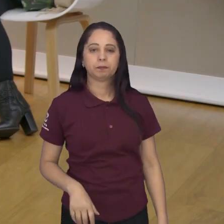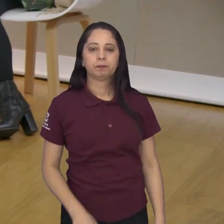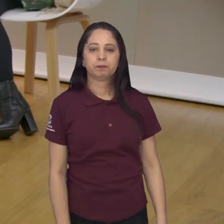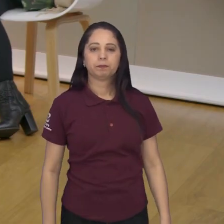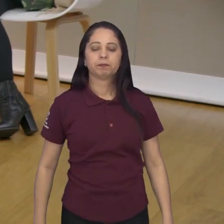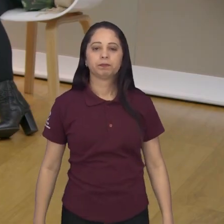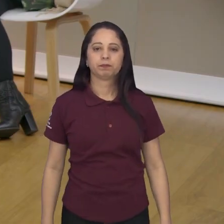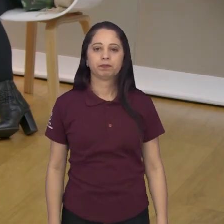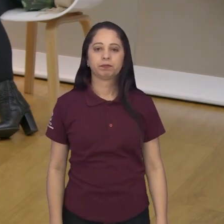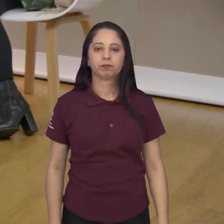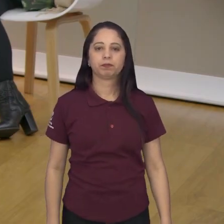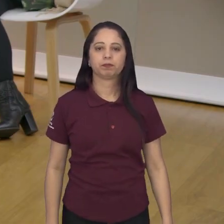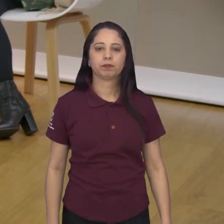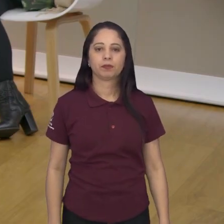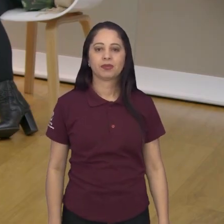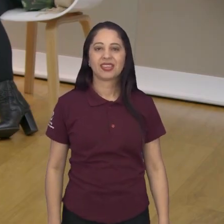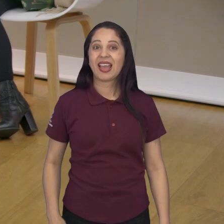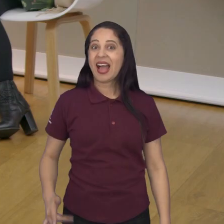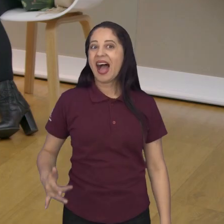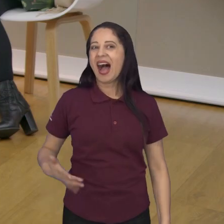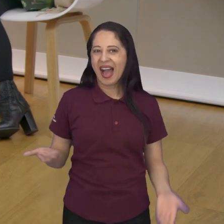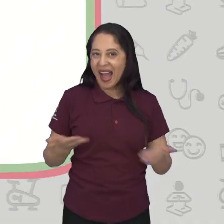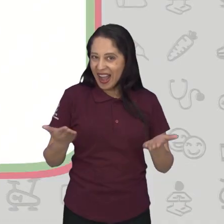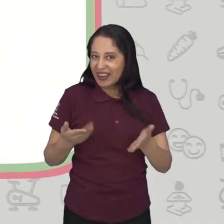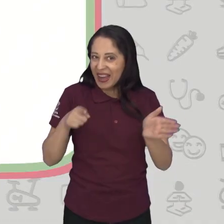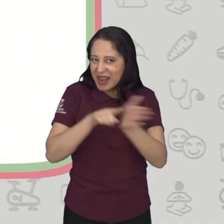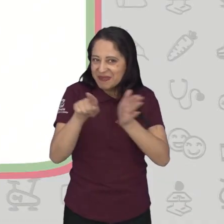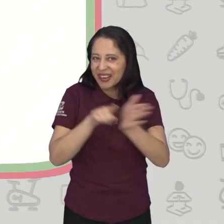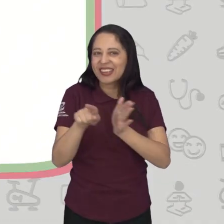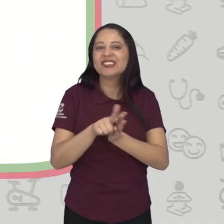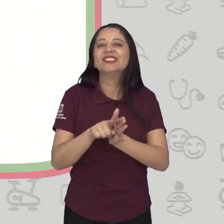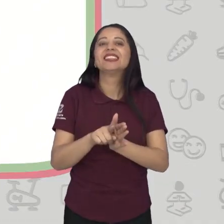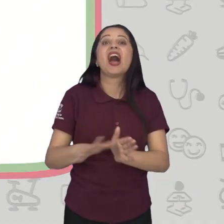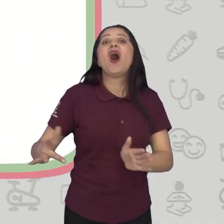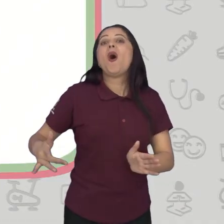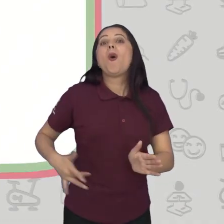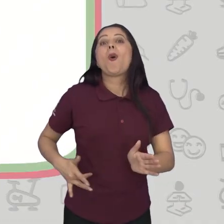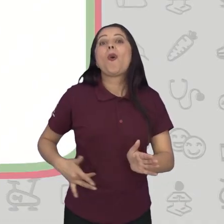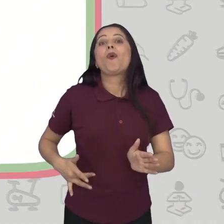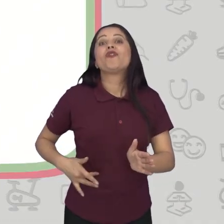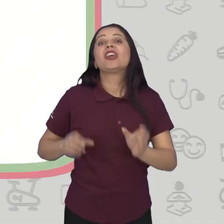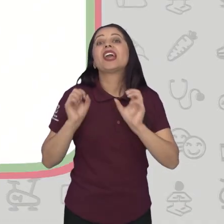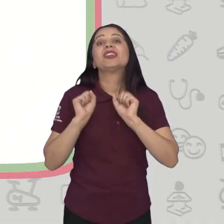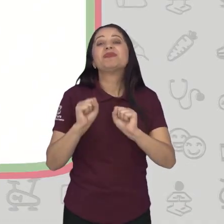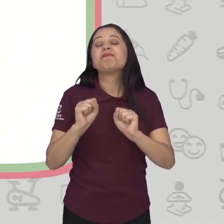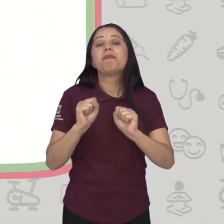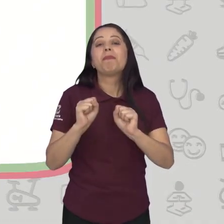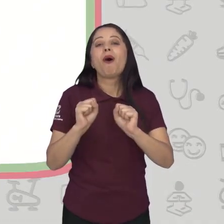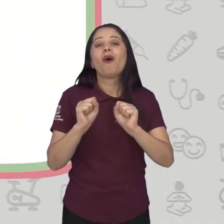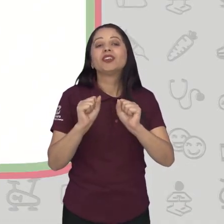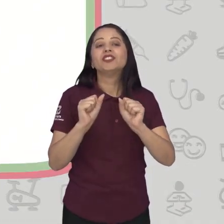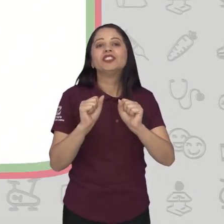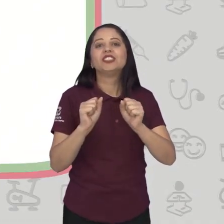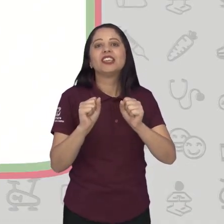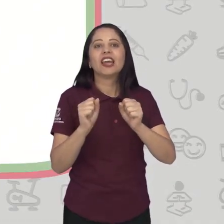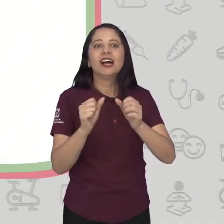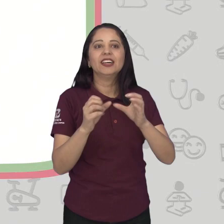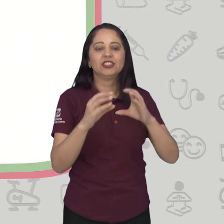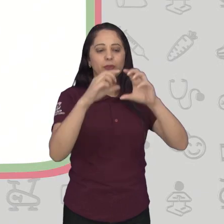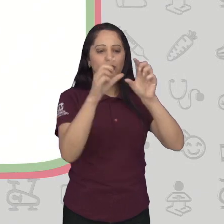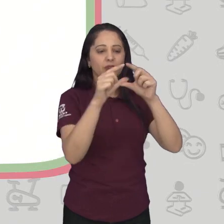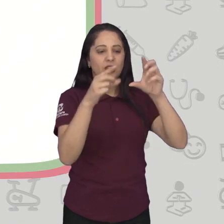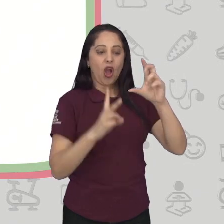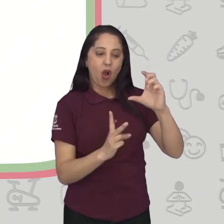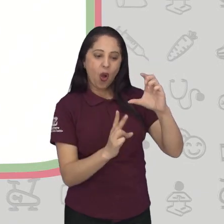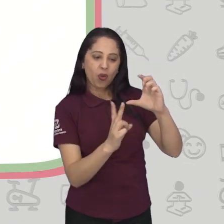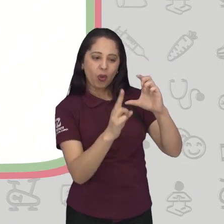doutora? A próxima, o fígado se regenera sozinho? Eu queimei. Essa é excelente, né? Eu queimei a pergunta porque eu estava muito